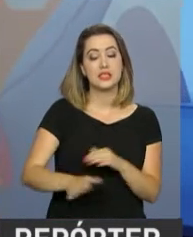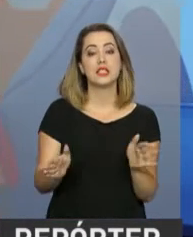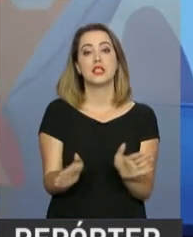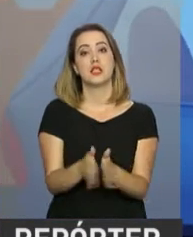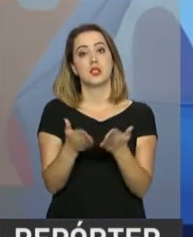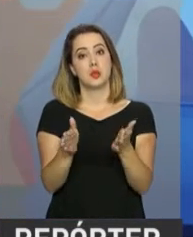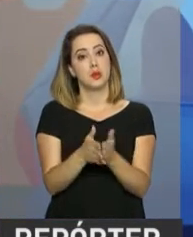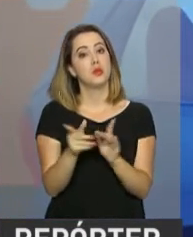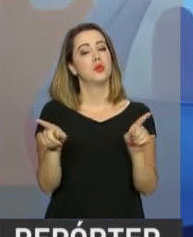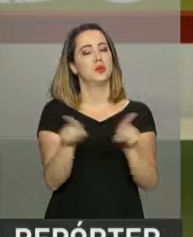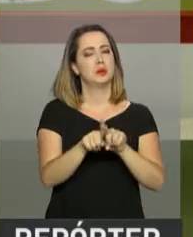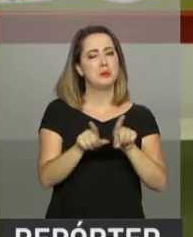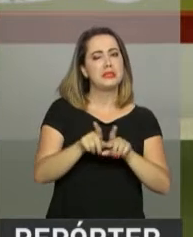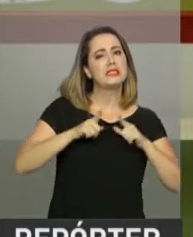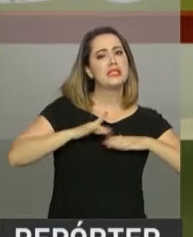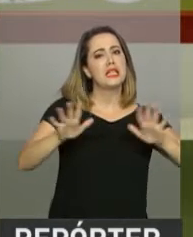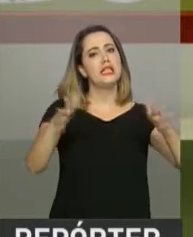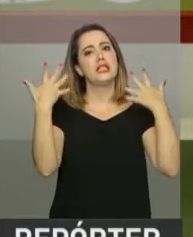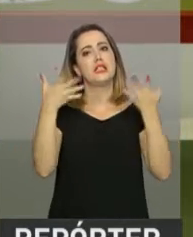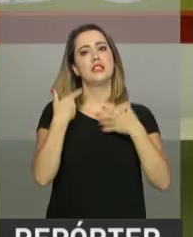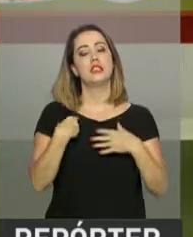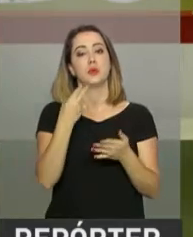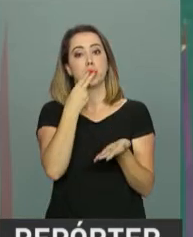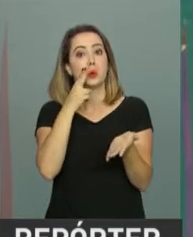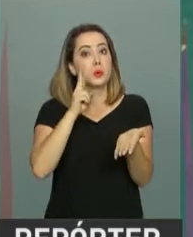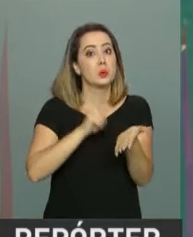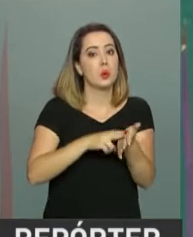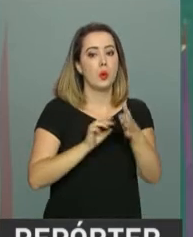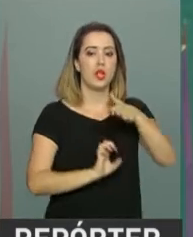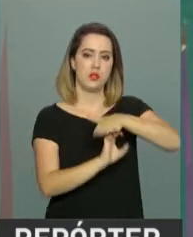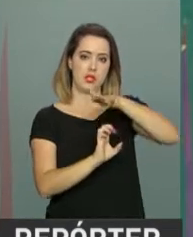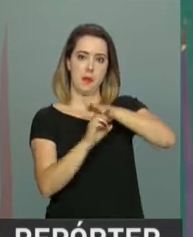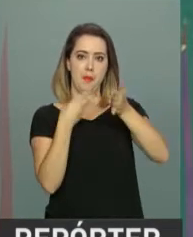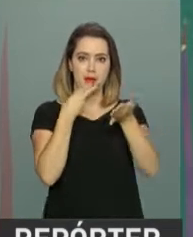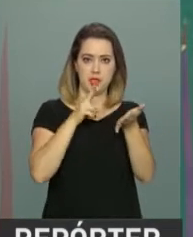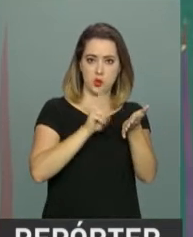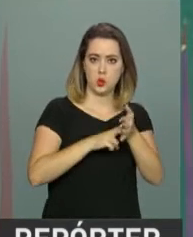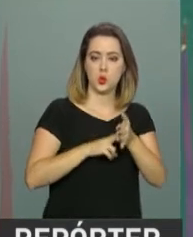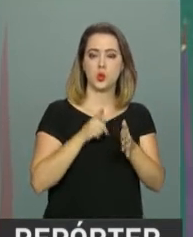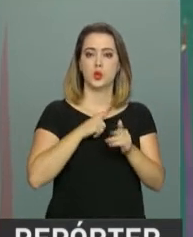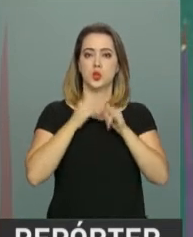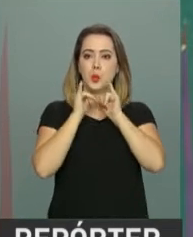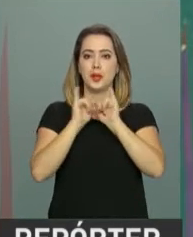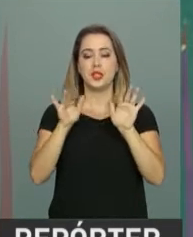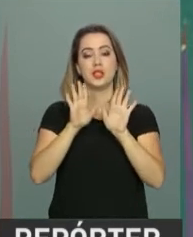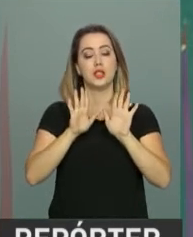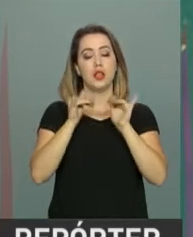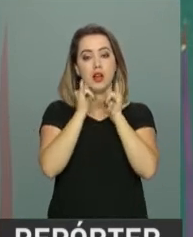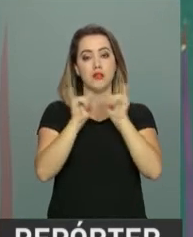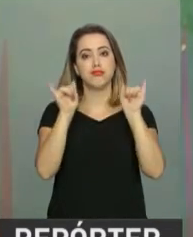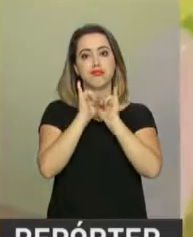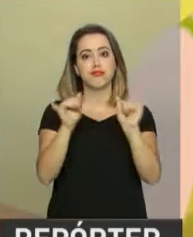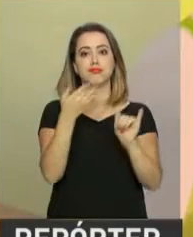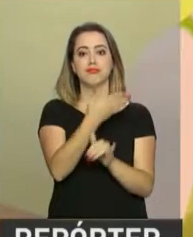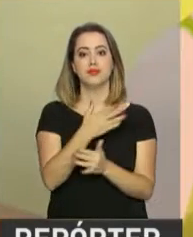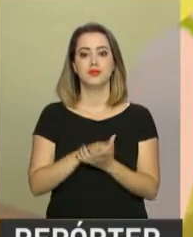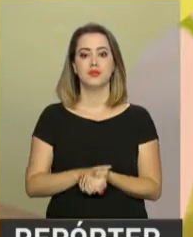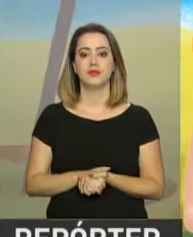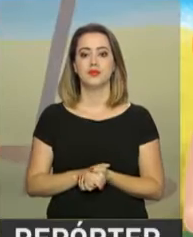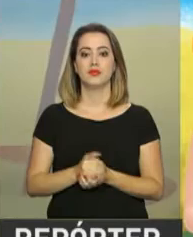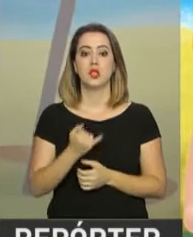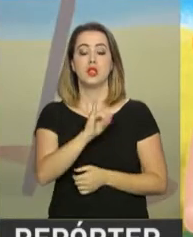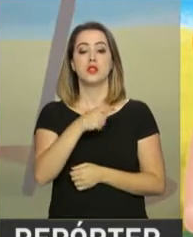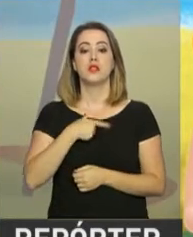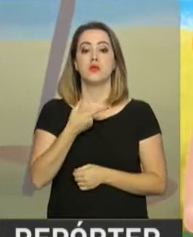cheio de alegria, os Correios dão uma ajuda. O vídeo promocional da campanha já circula na internet. Se você